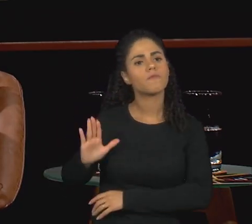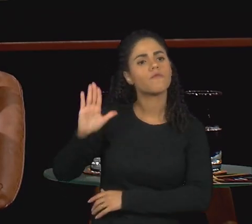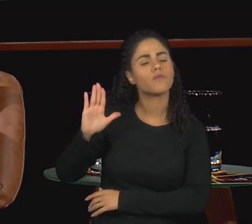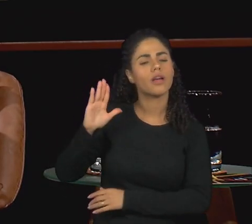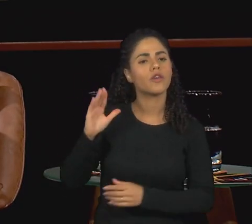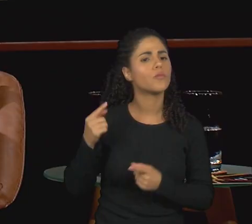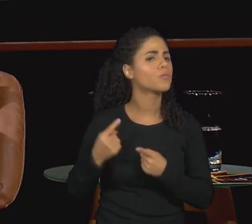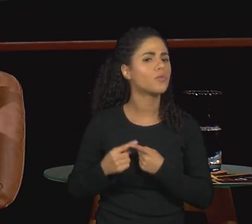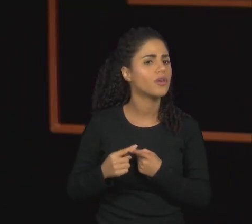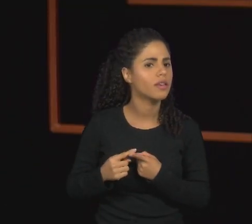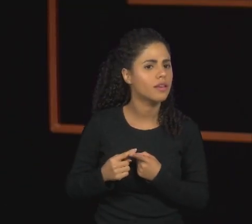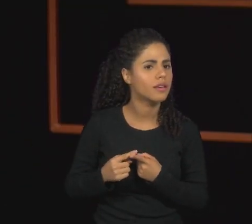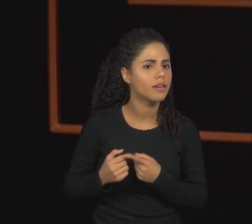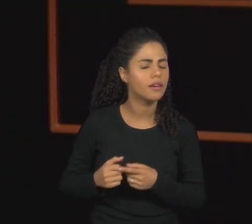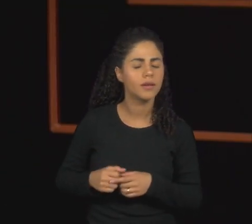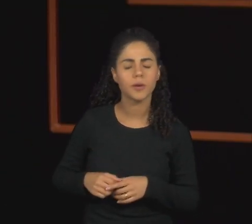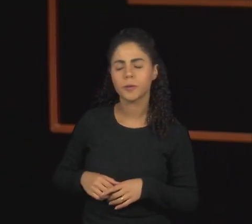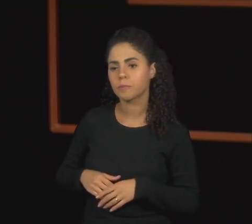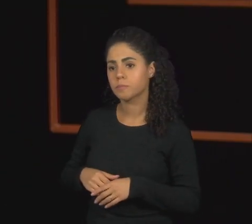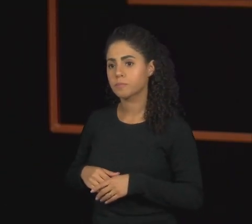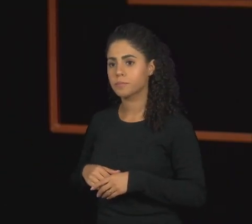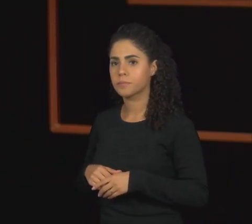causas, de um modo geral?